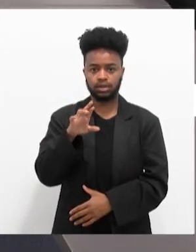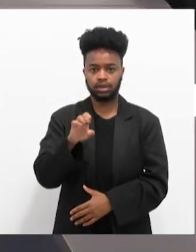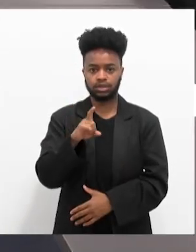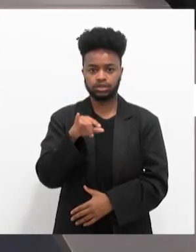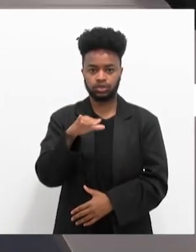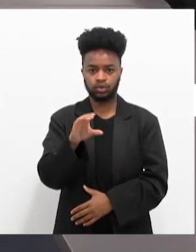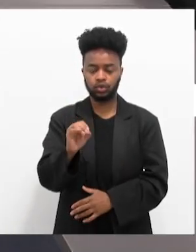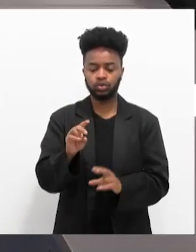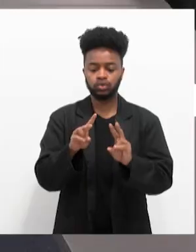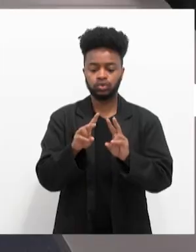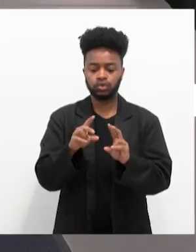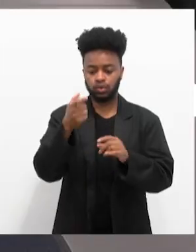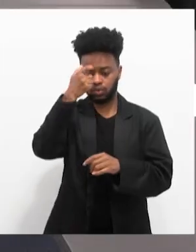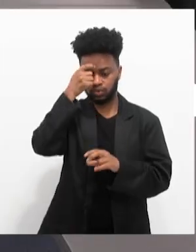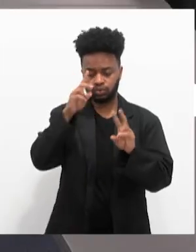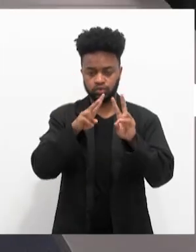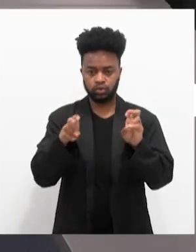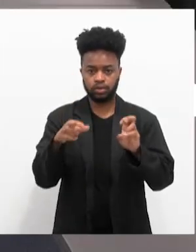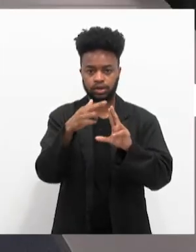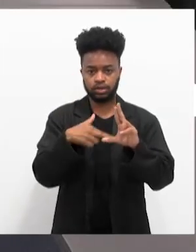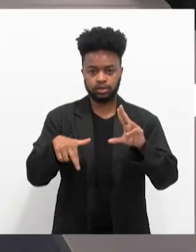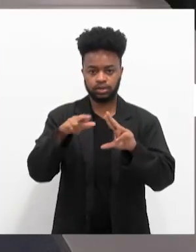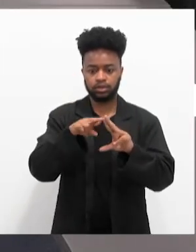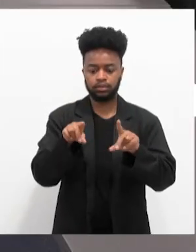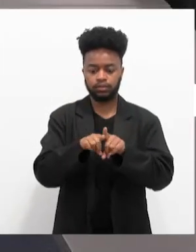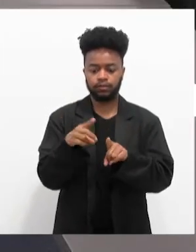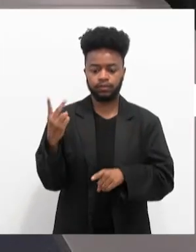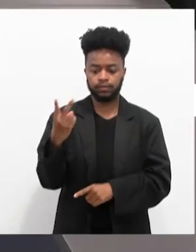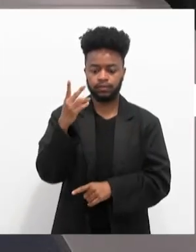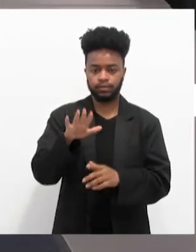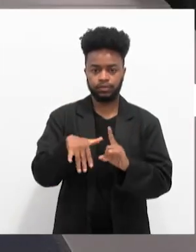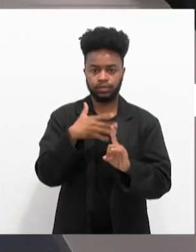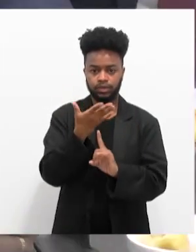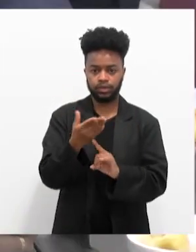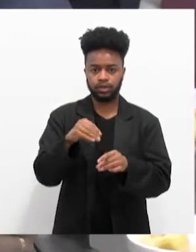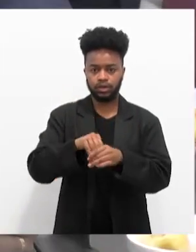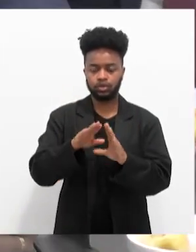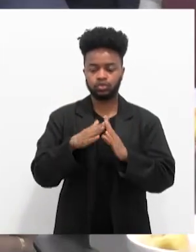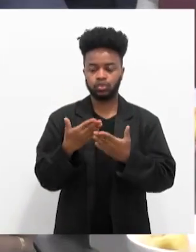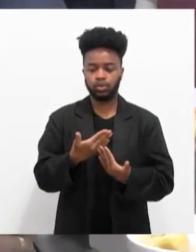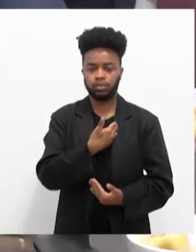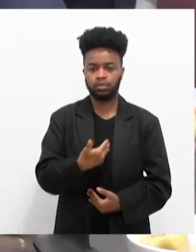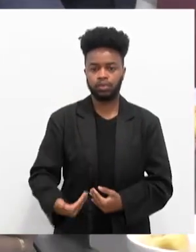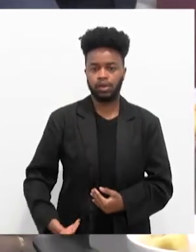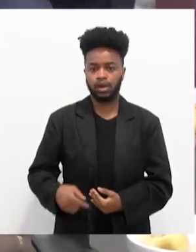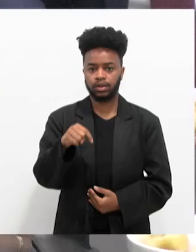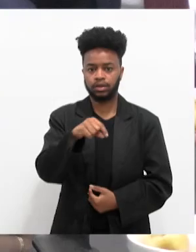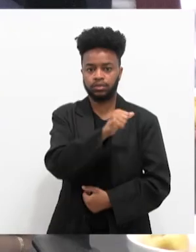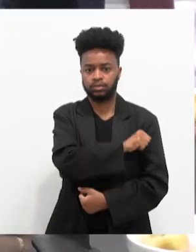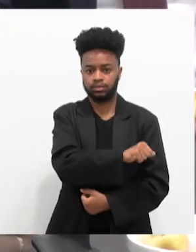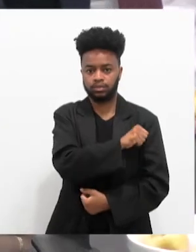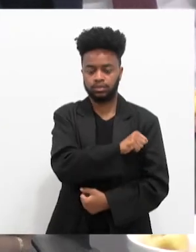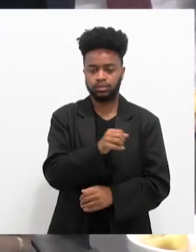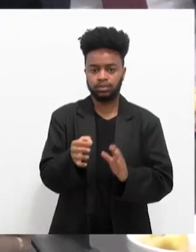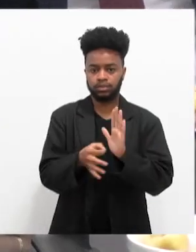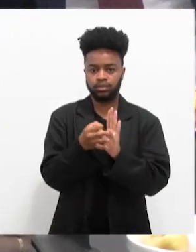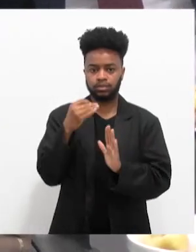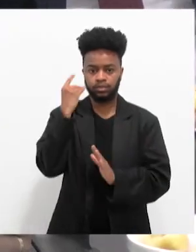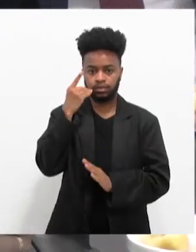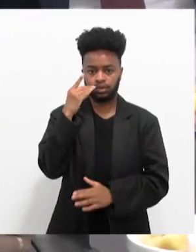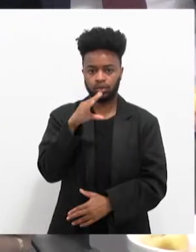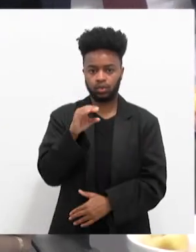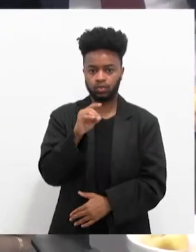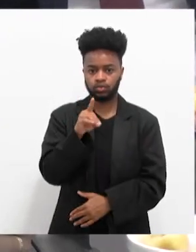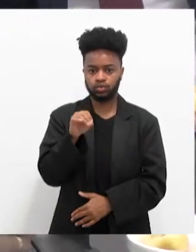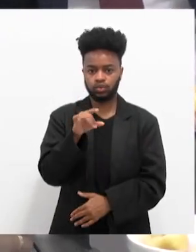sobre a Reciclagem e Valorização do Meio Ambiente nas escolas públicas no Estado do Rio de Janeiro. Parecer do deputado Vinícius Cozzolino é